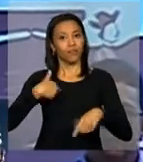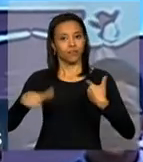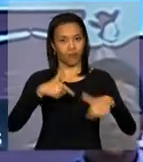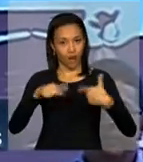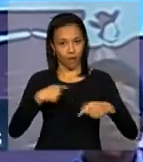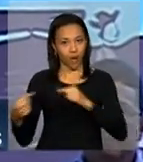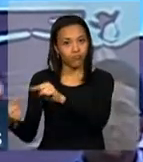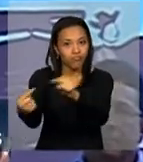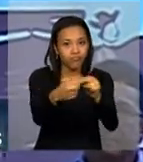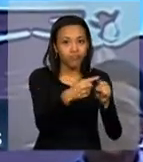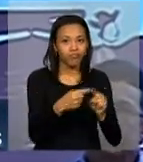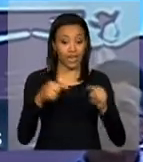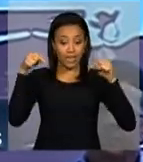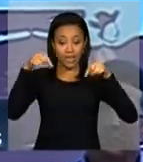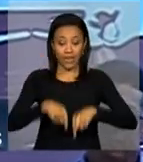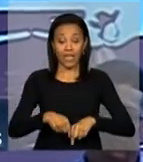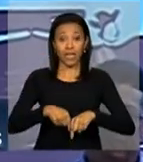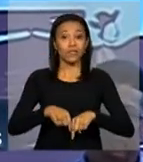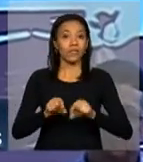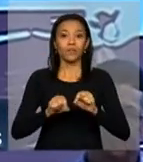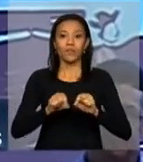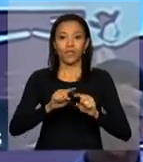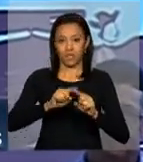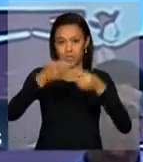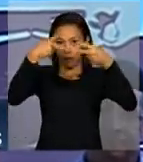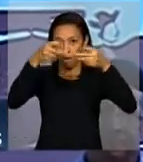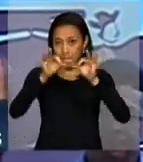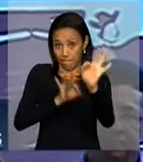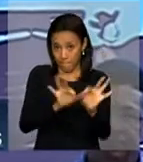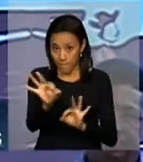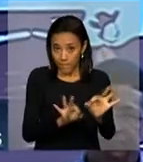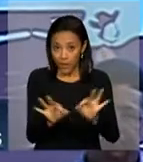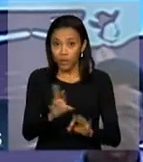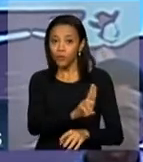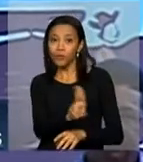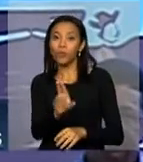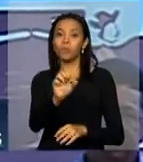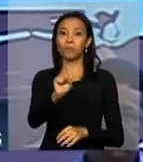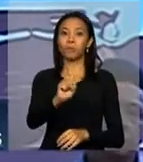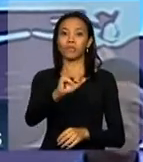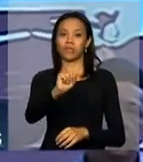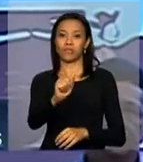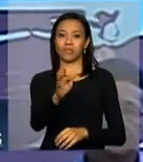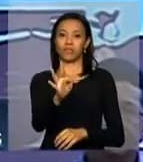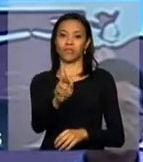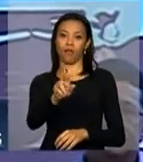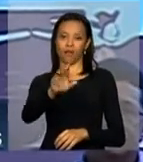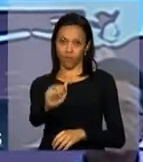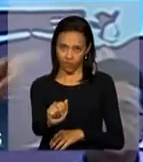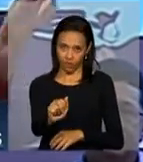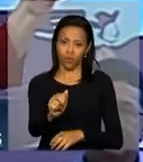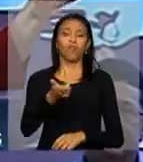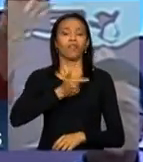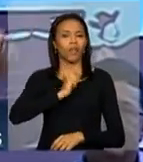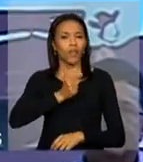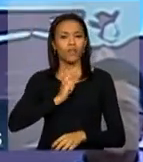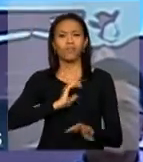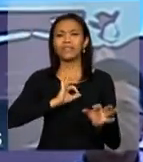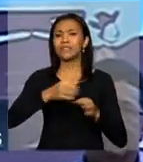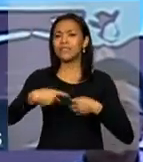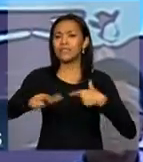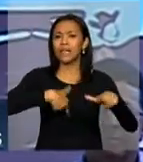ação conjunta nesse plano safra para o semiárido. Houve ação conjunta com